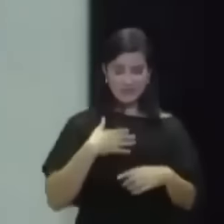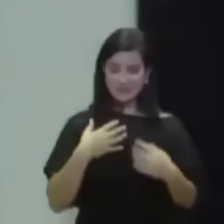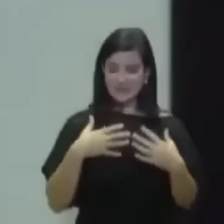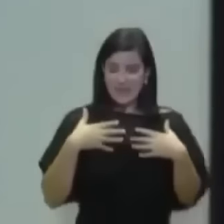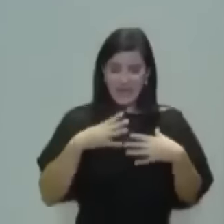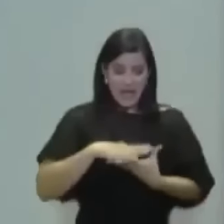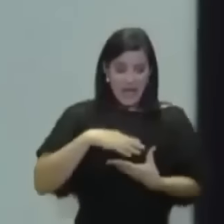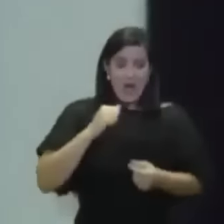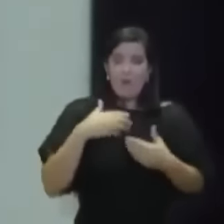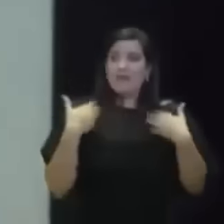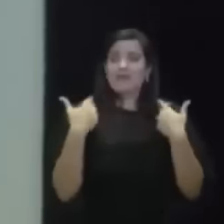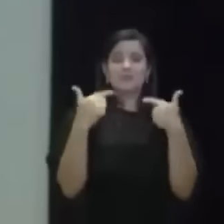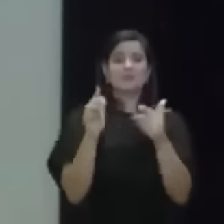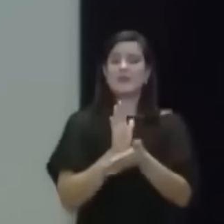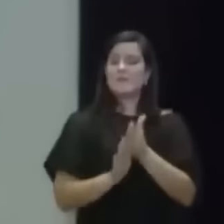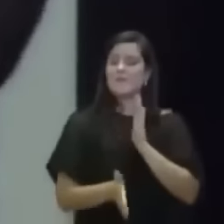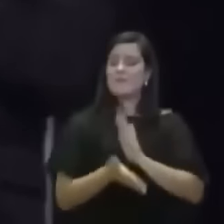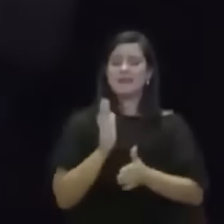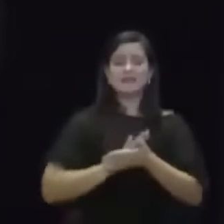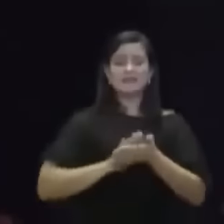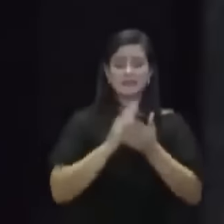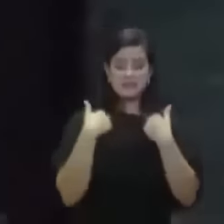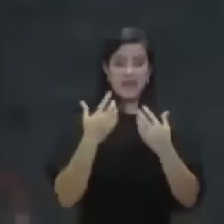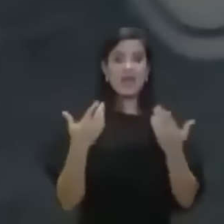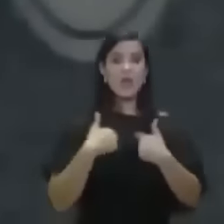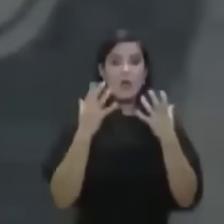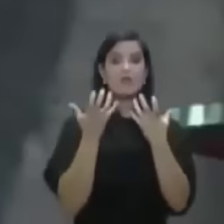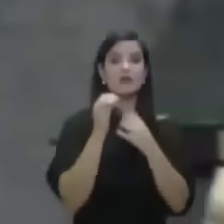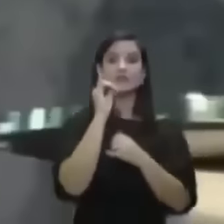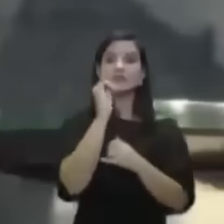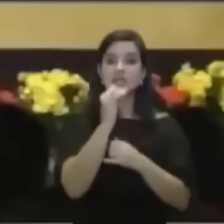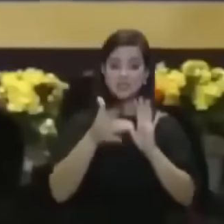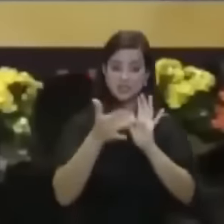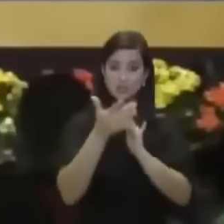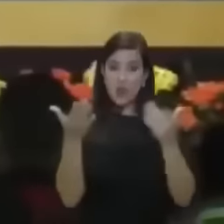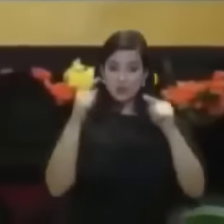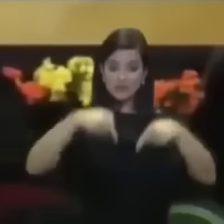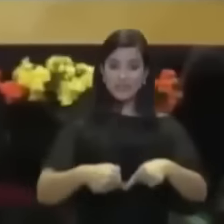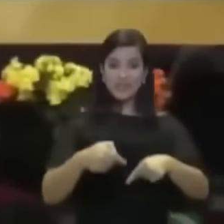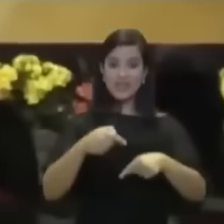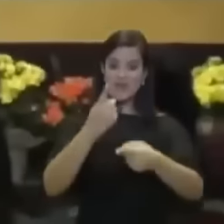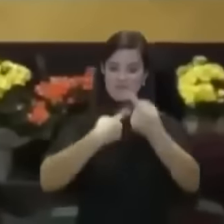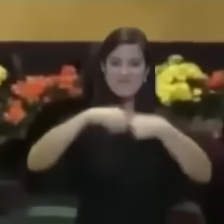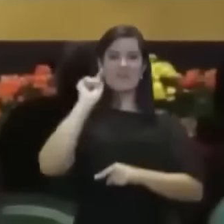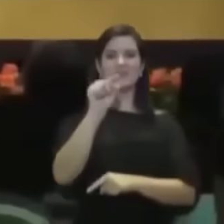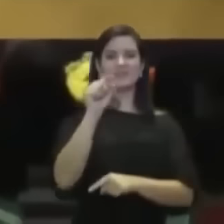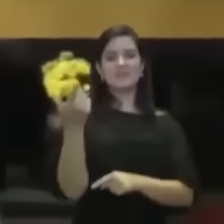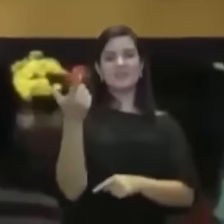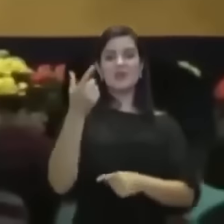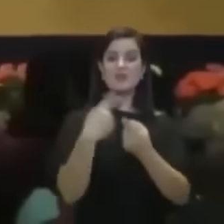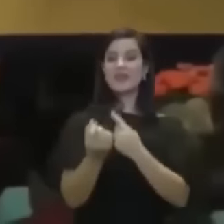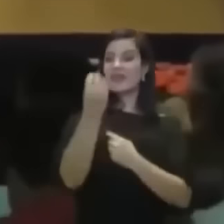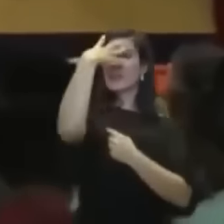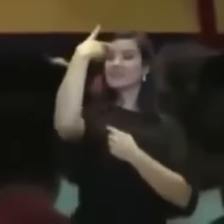minha alma, não tem mais restauração para a minha vida. Eu quero dizer para você que hoje Jesus está aqui para restaurar você, porque a graça dele é maior que o seu